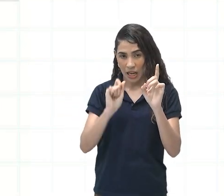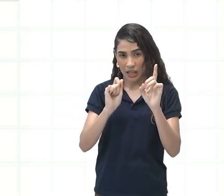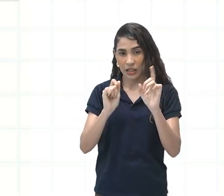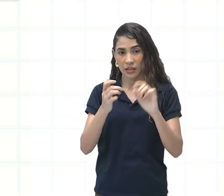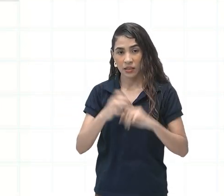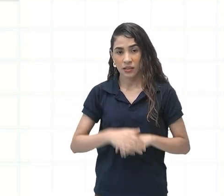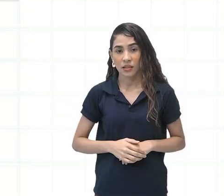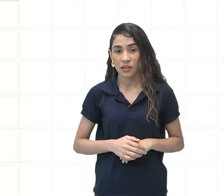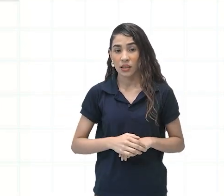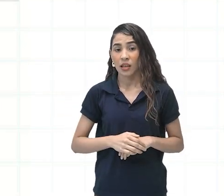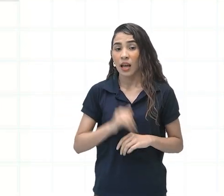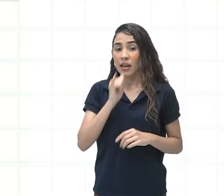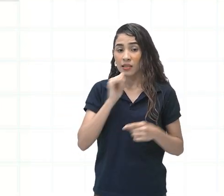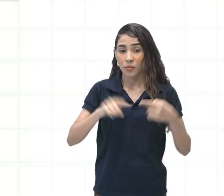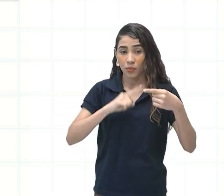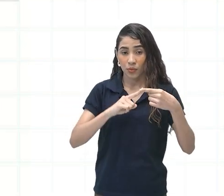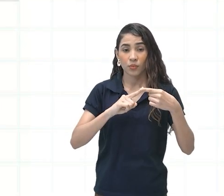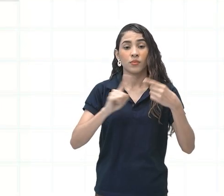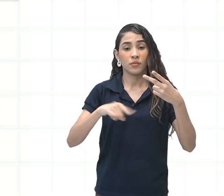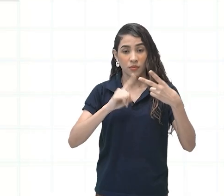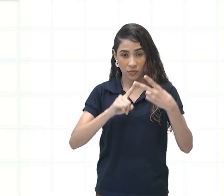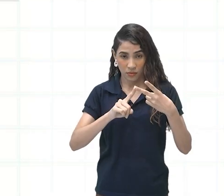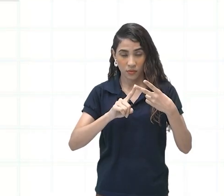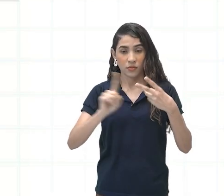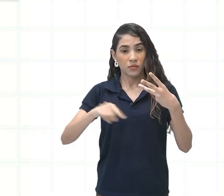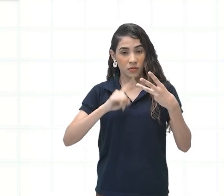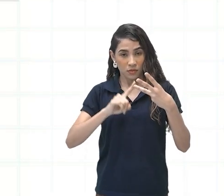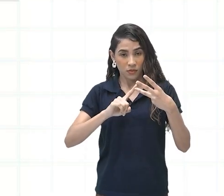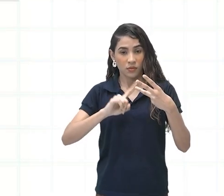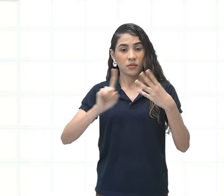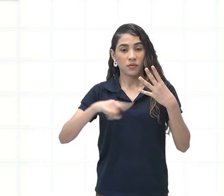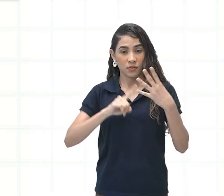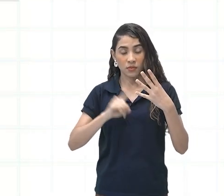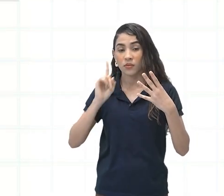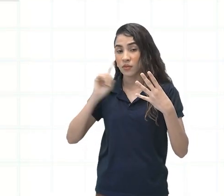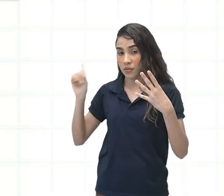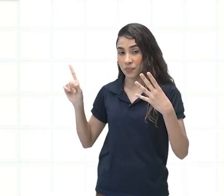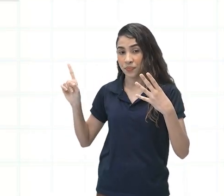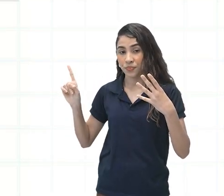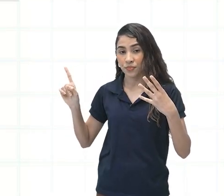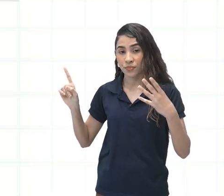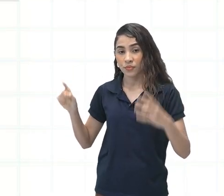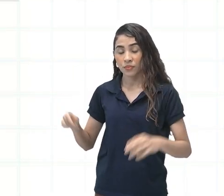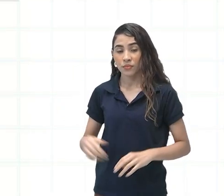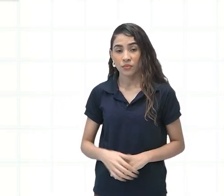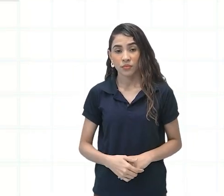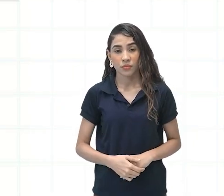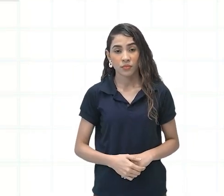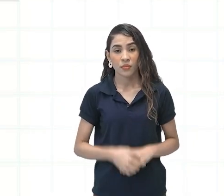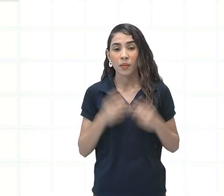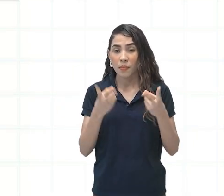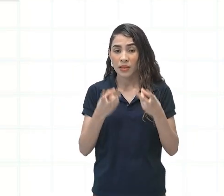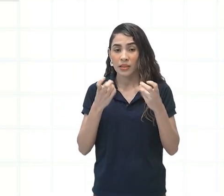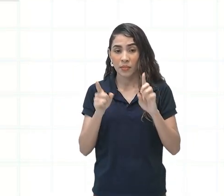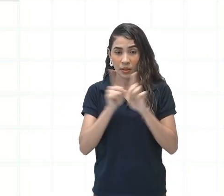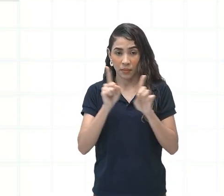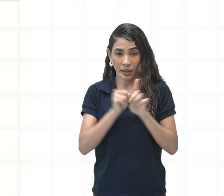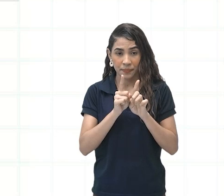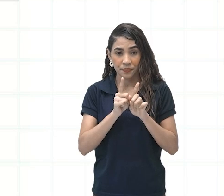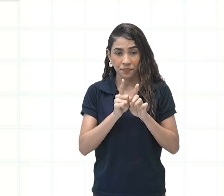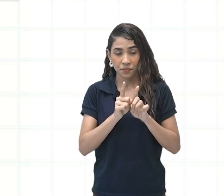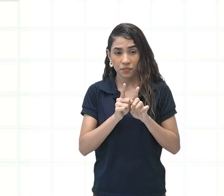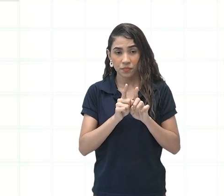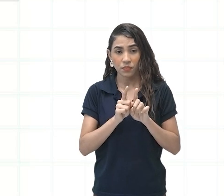aí covarde, noturno, neblina, recruta, ok? Notem que o fato